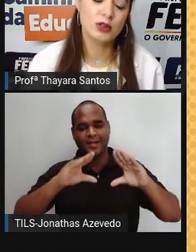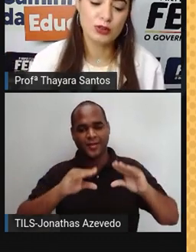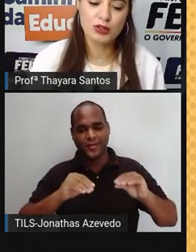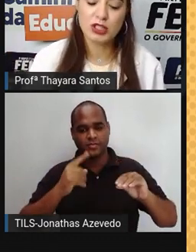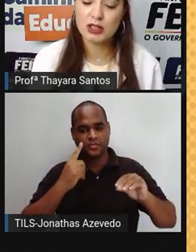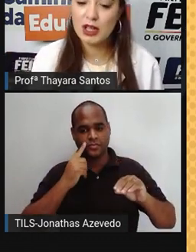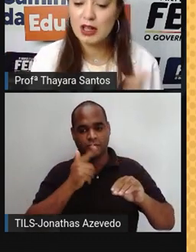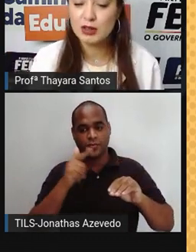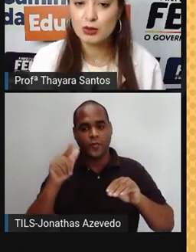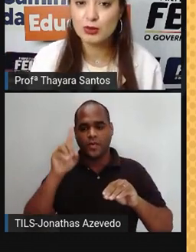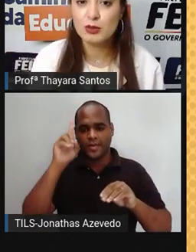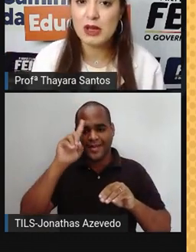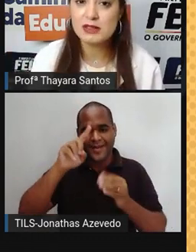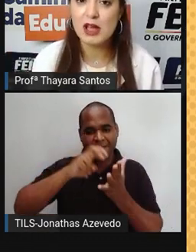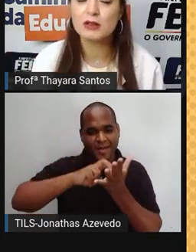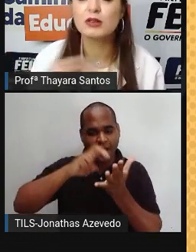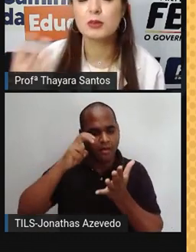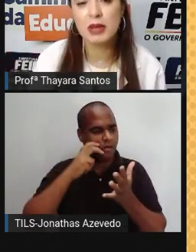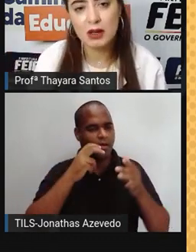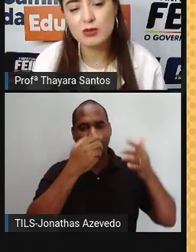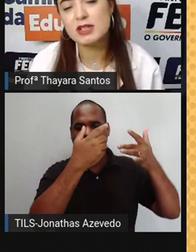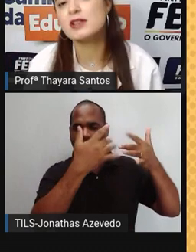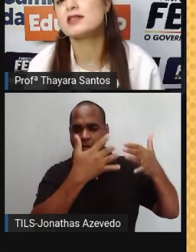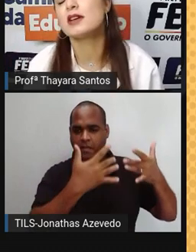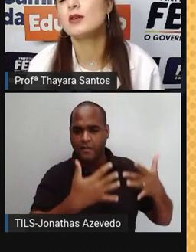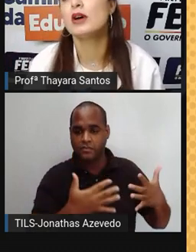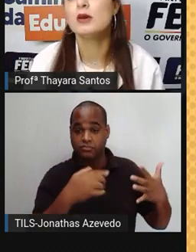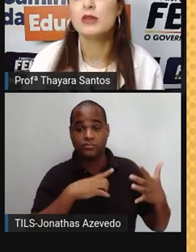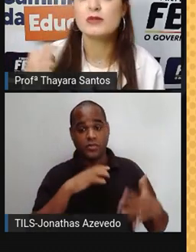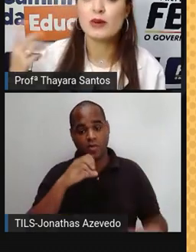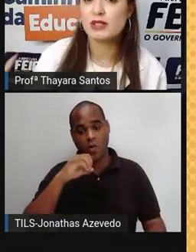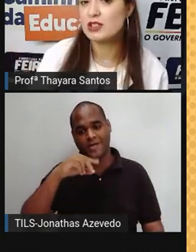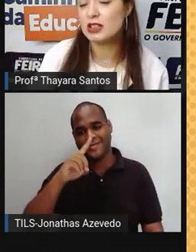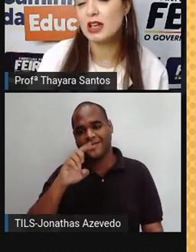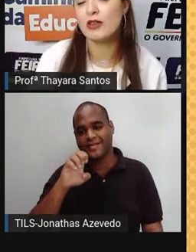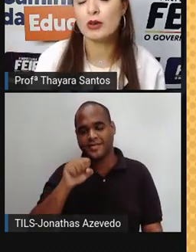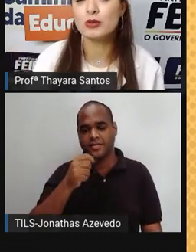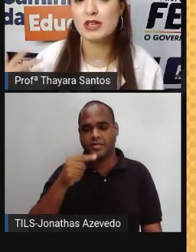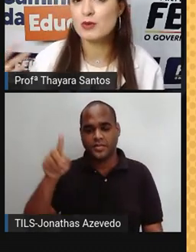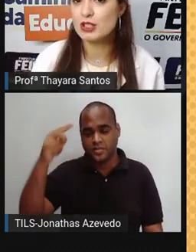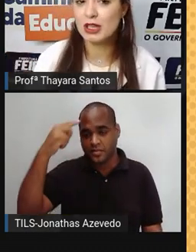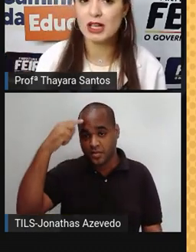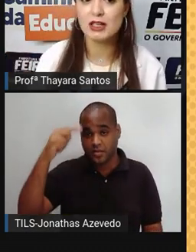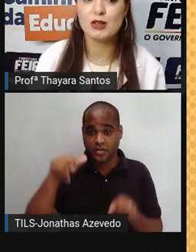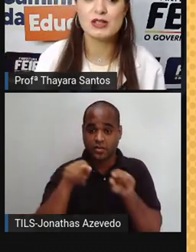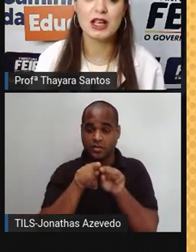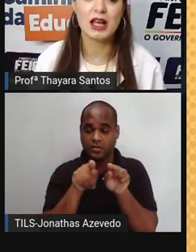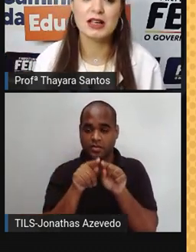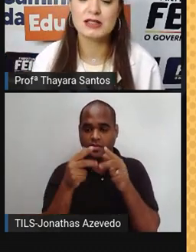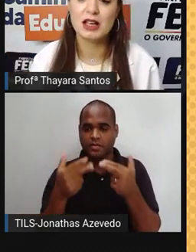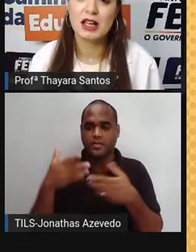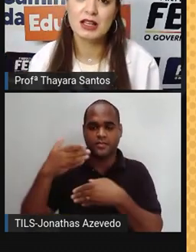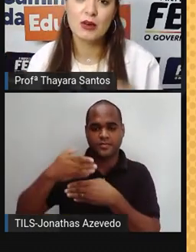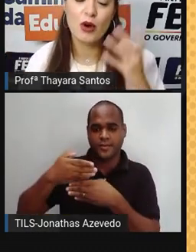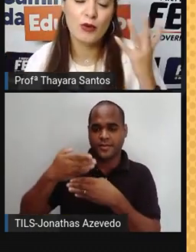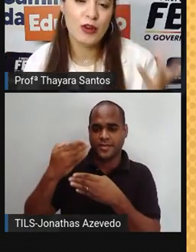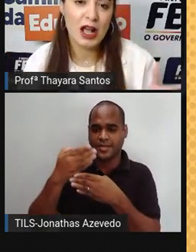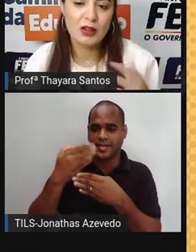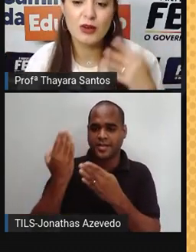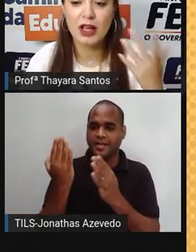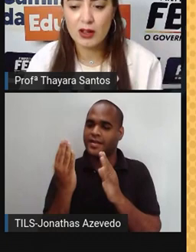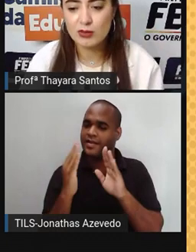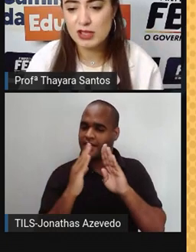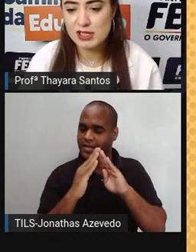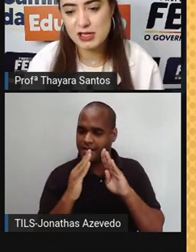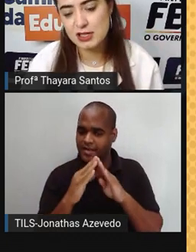noite quando acorda no outro dia estava tudo embaçado também é condensação mesma coisa janela acontece com a janela da nossa casa não